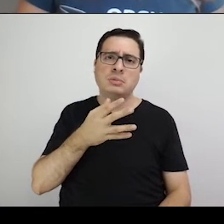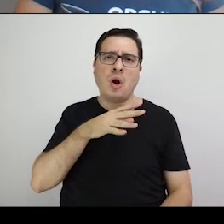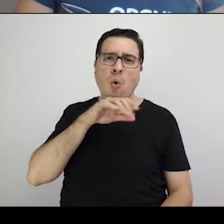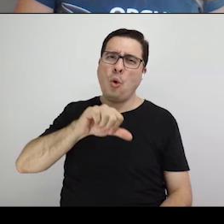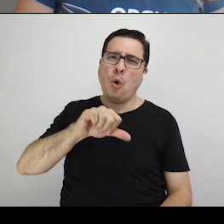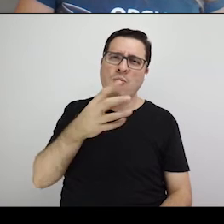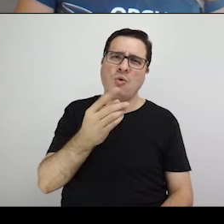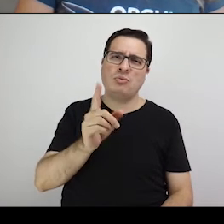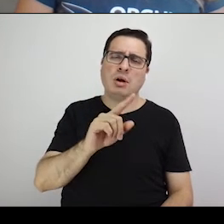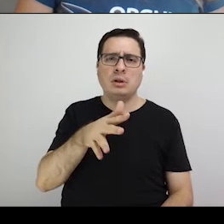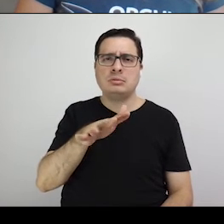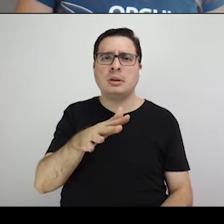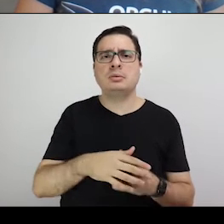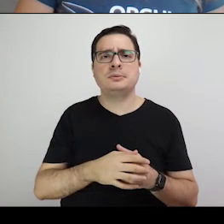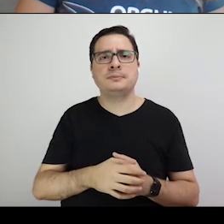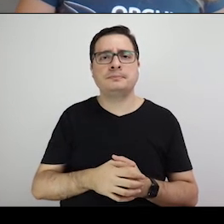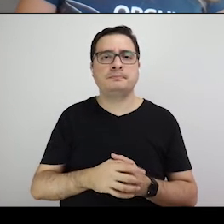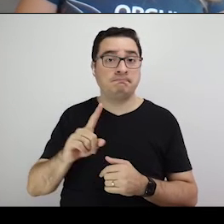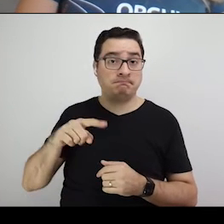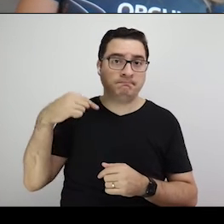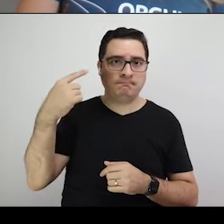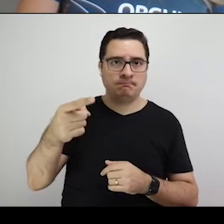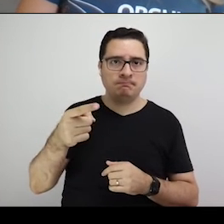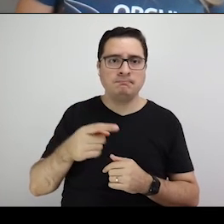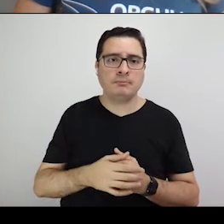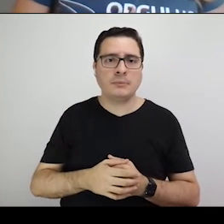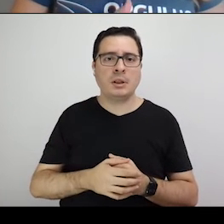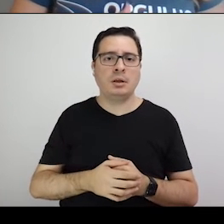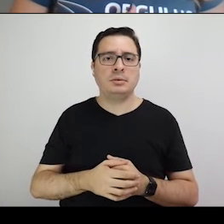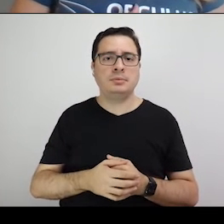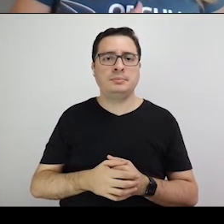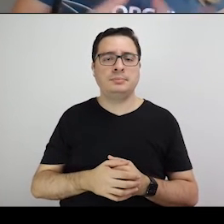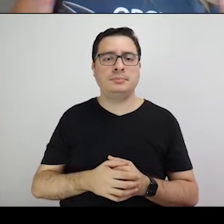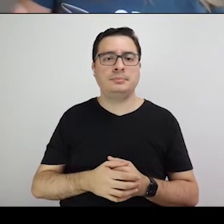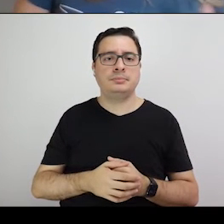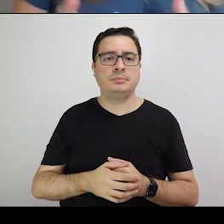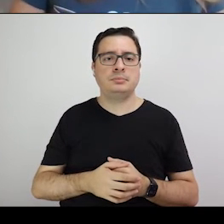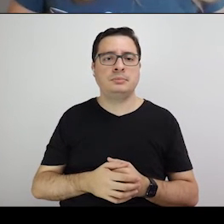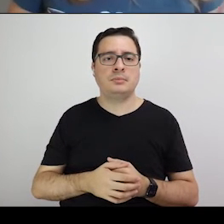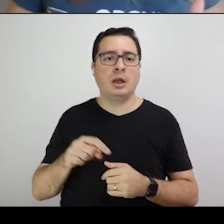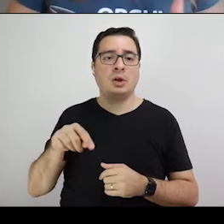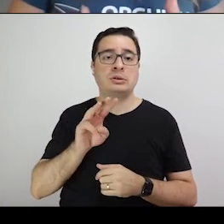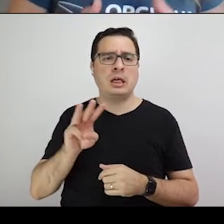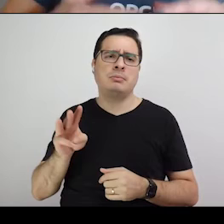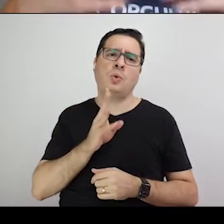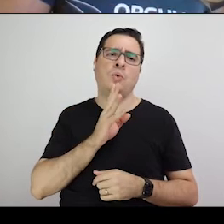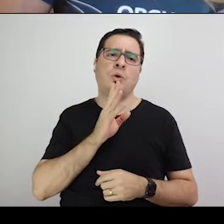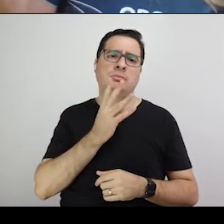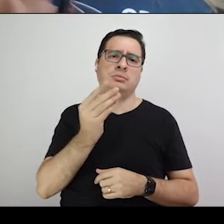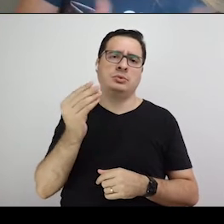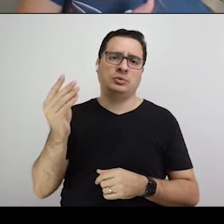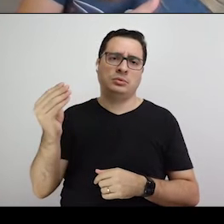ruim. Vamos para o próximo. Aqui é um site bem conhecido, né, para